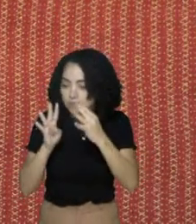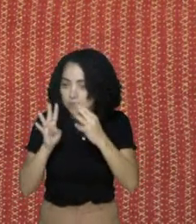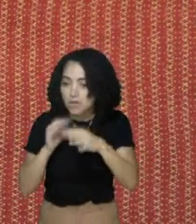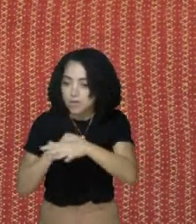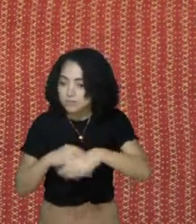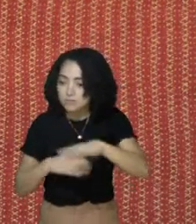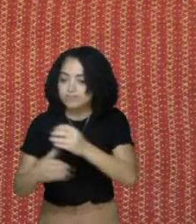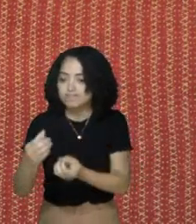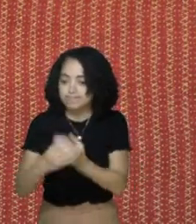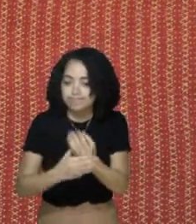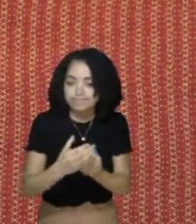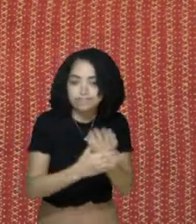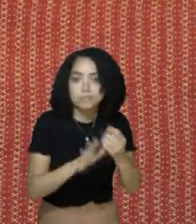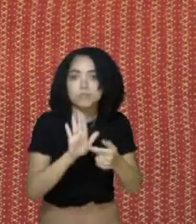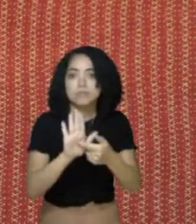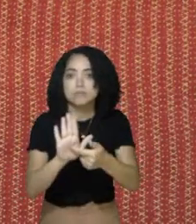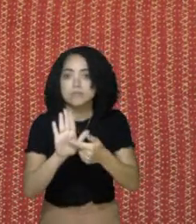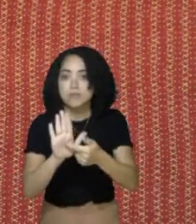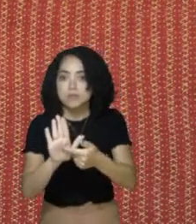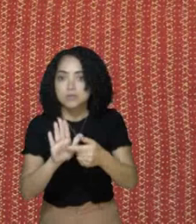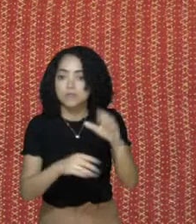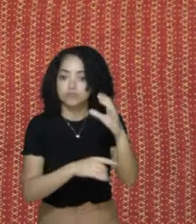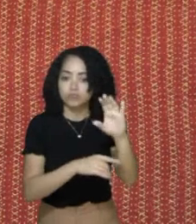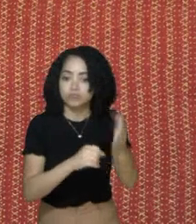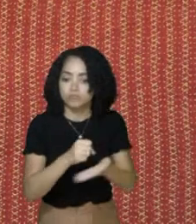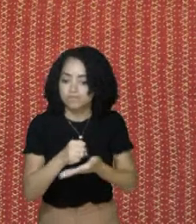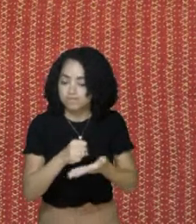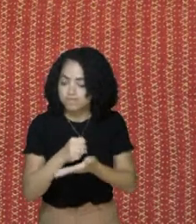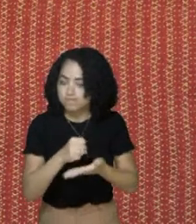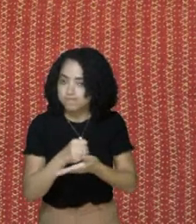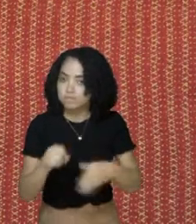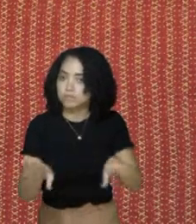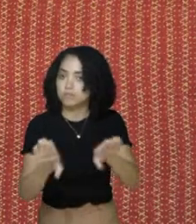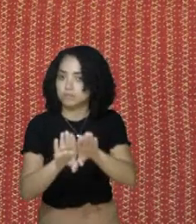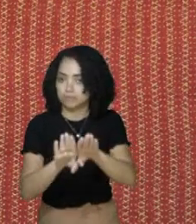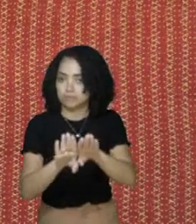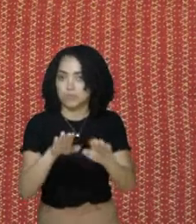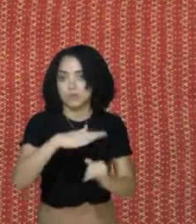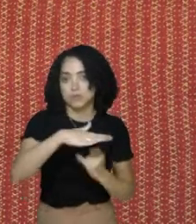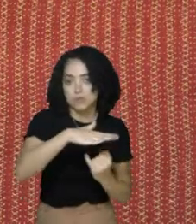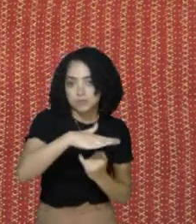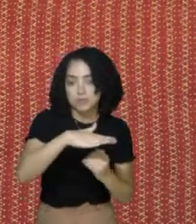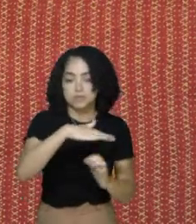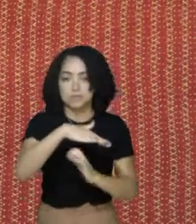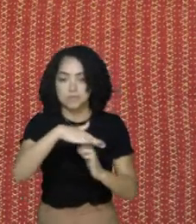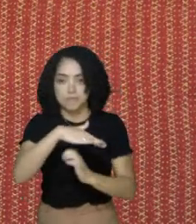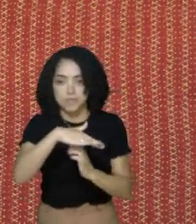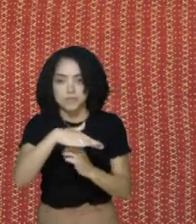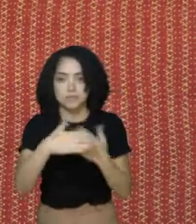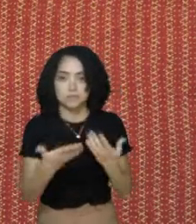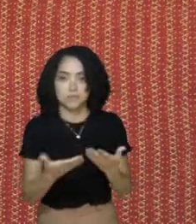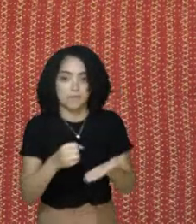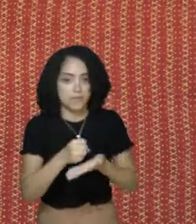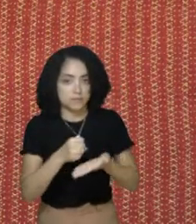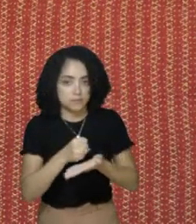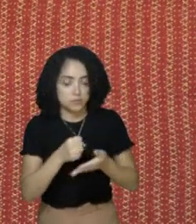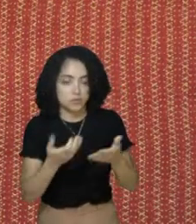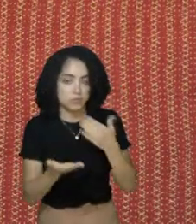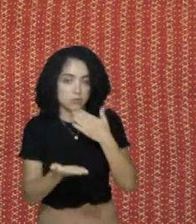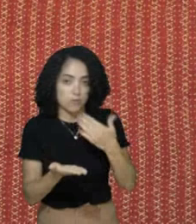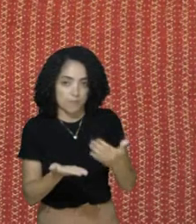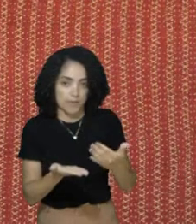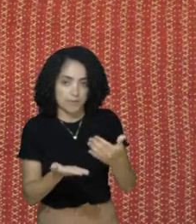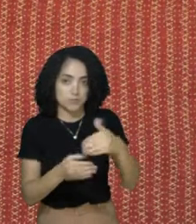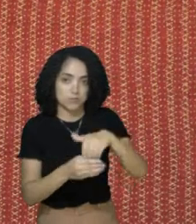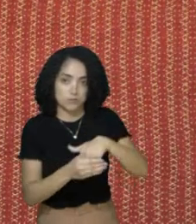e também apresentar razões científicas que embasem o fechamento das indústrias e das empresas. Basicamente isso, então, peço aos senhores o